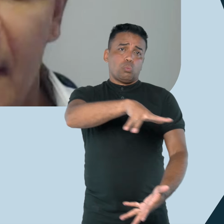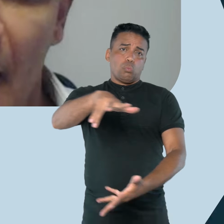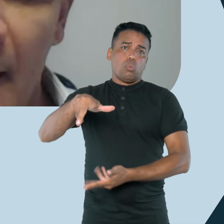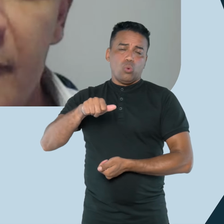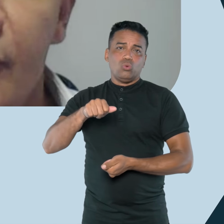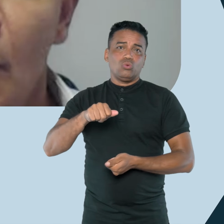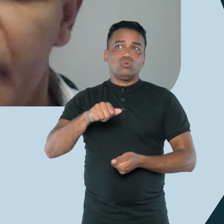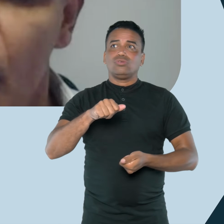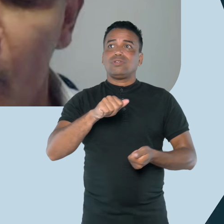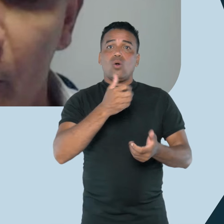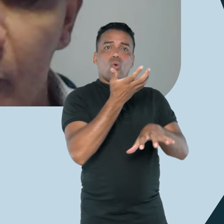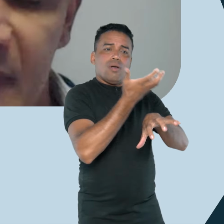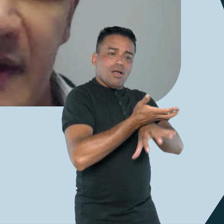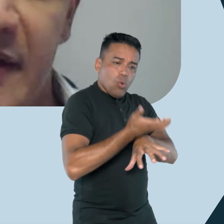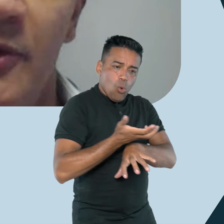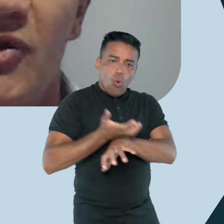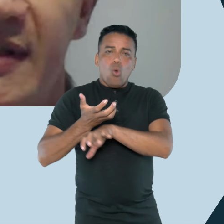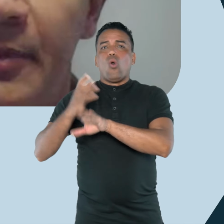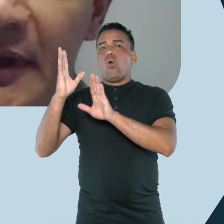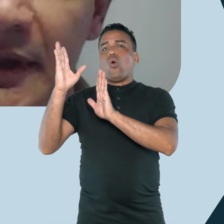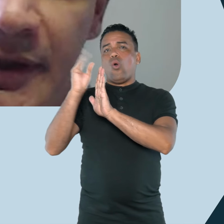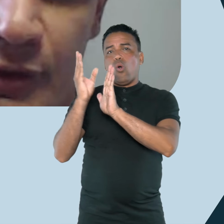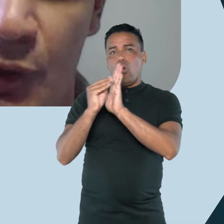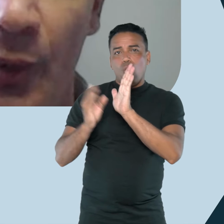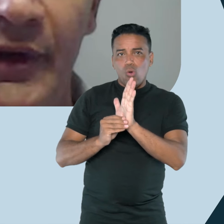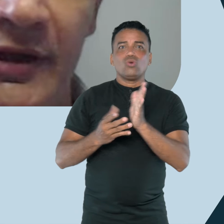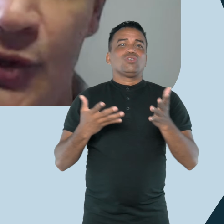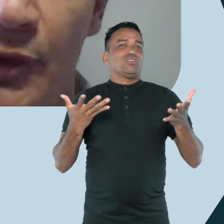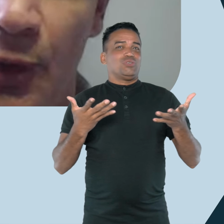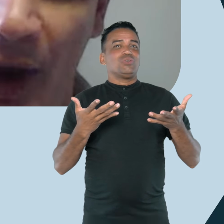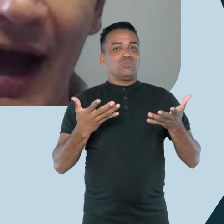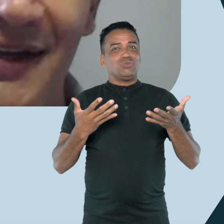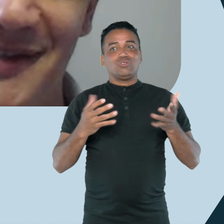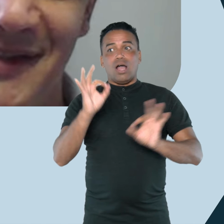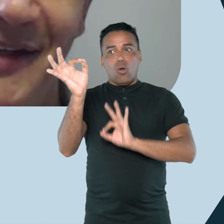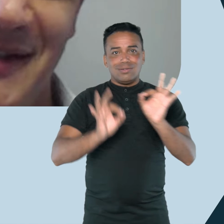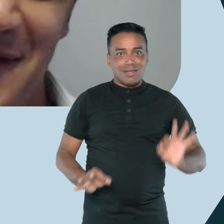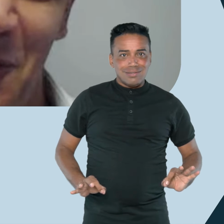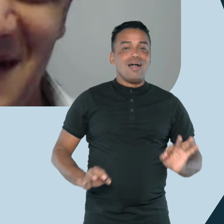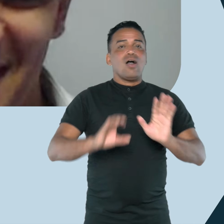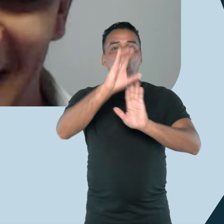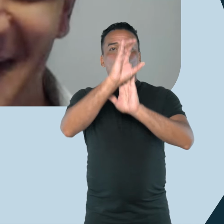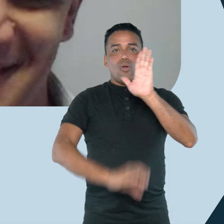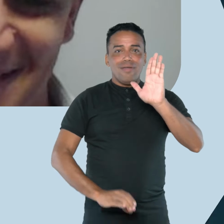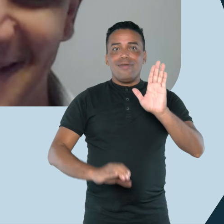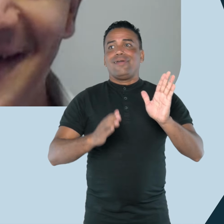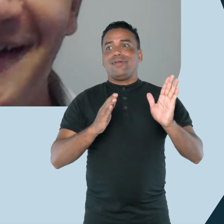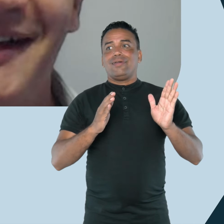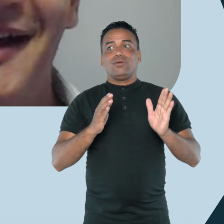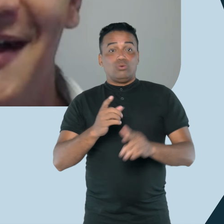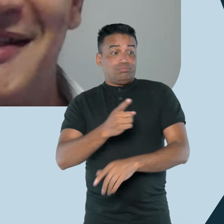as matérias, os conteúdos, assim são as disciplinas, os componentes curriculares, né? Assim são as séries, né? Assim é